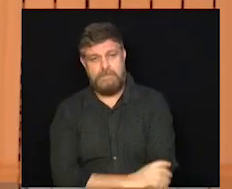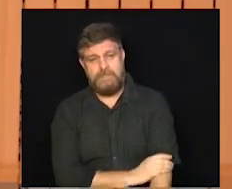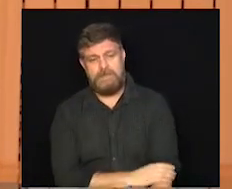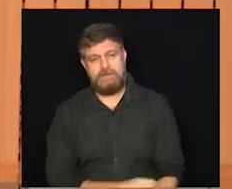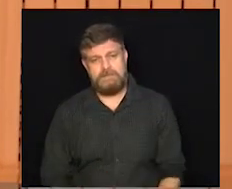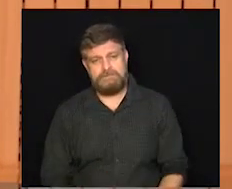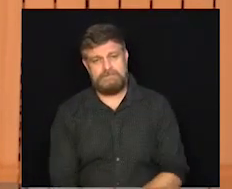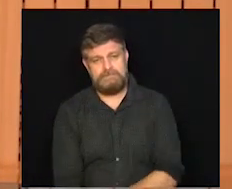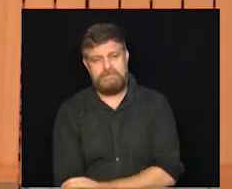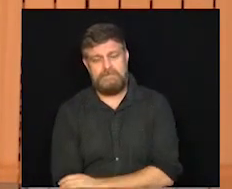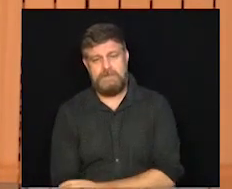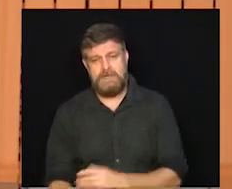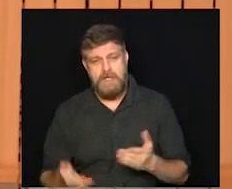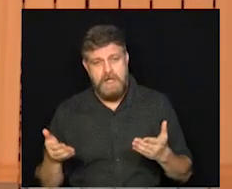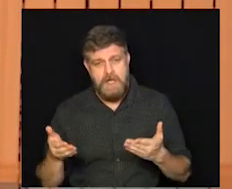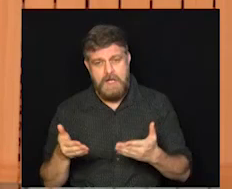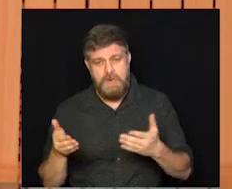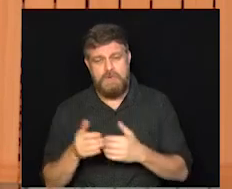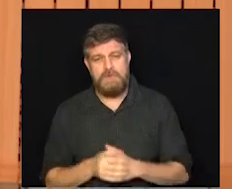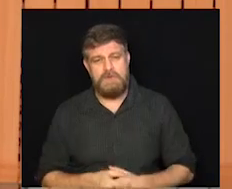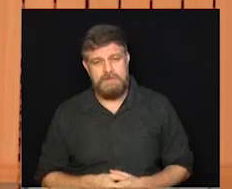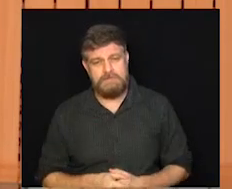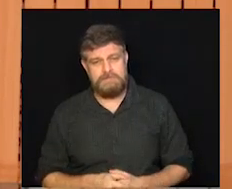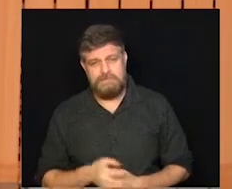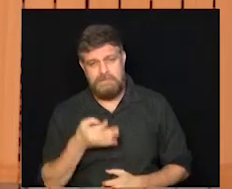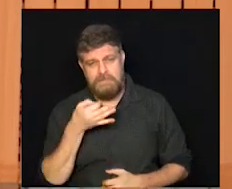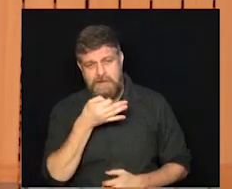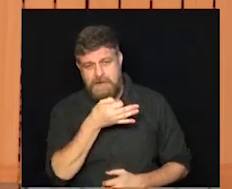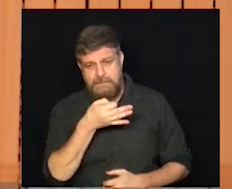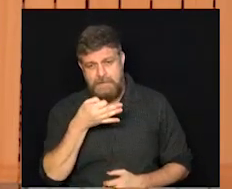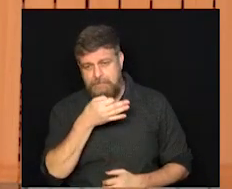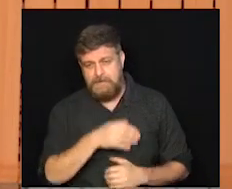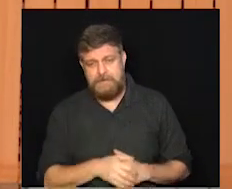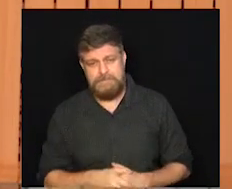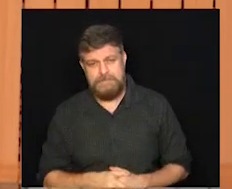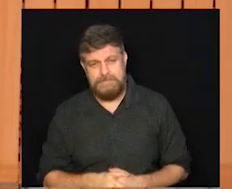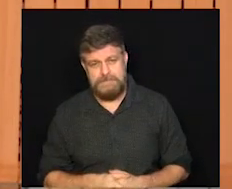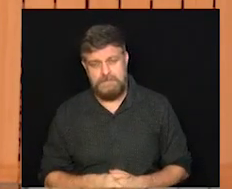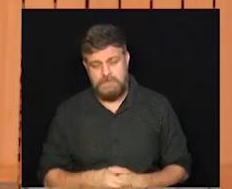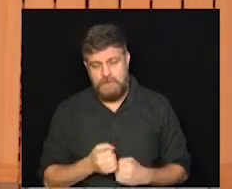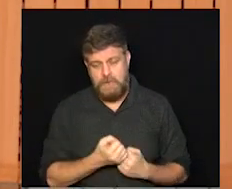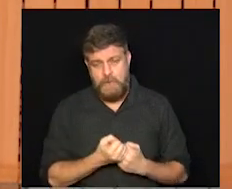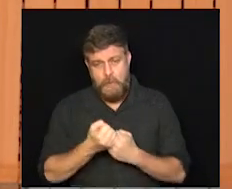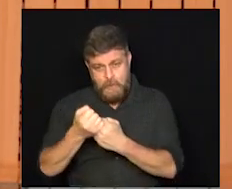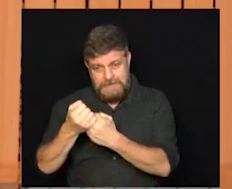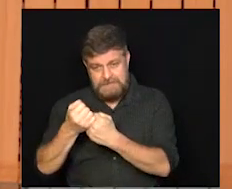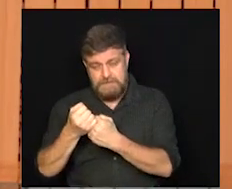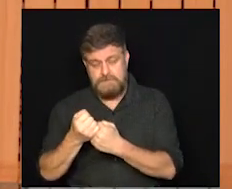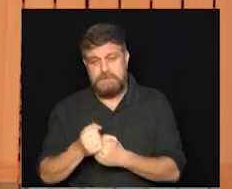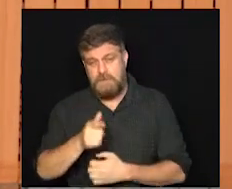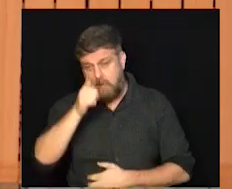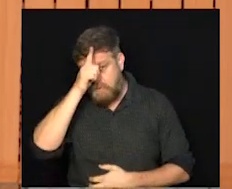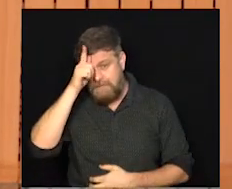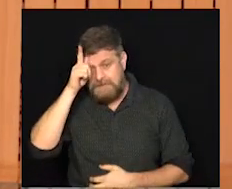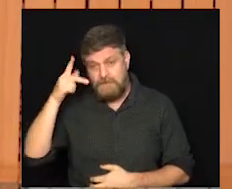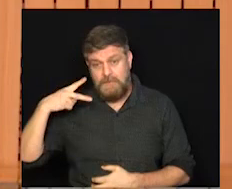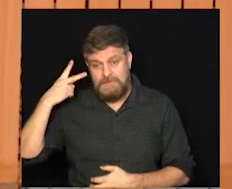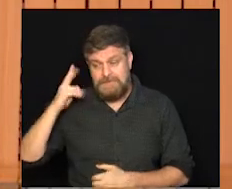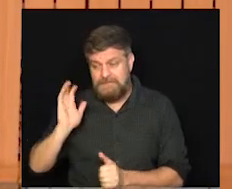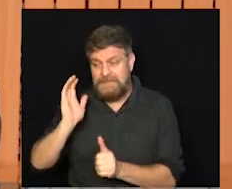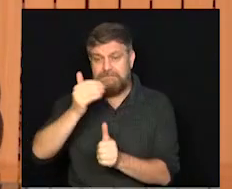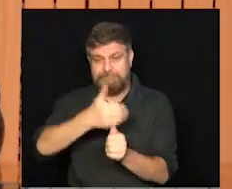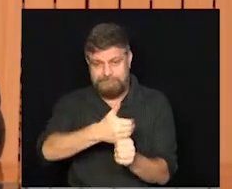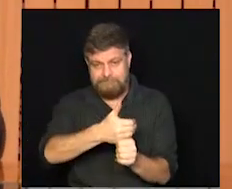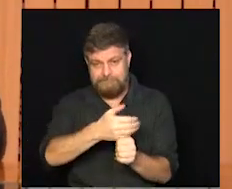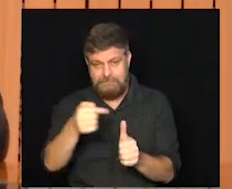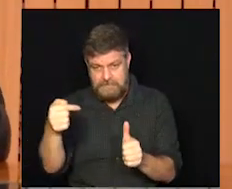Então, quero passar a palavra ao Adeci, que é assessor do vereador Gustavo Peta, para fazer aí a sua saudação em